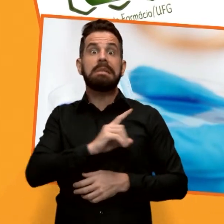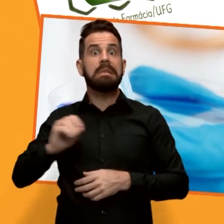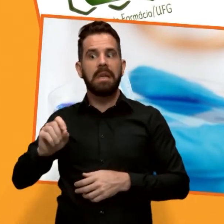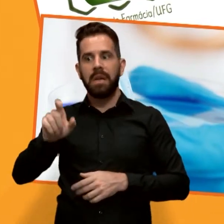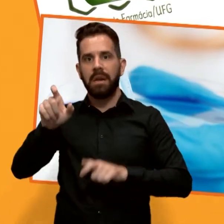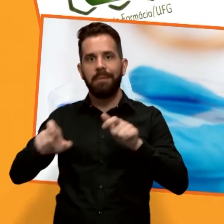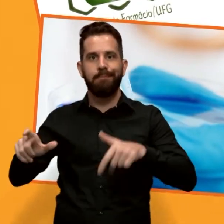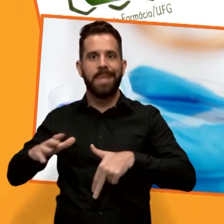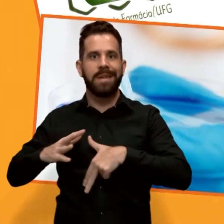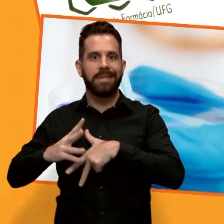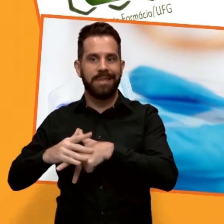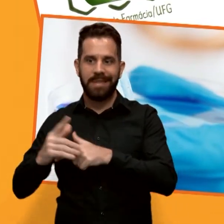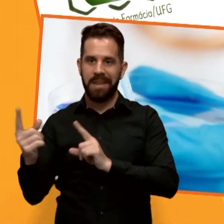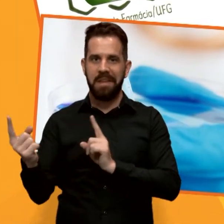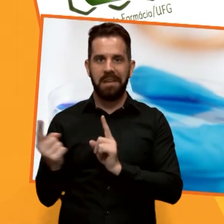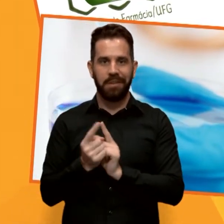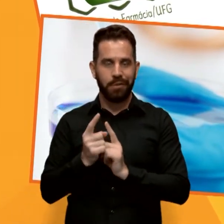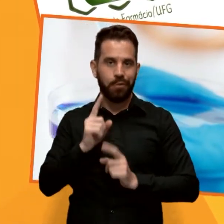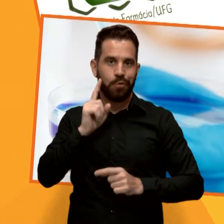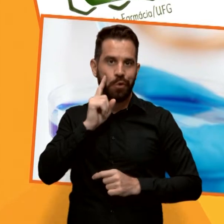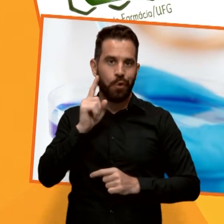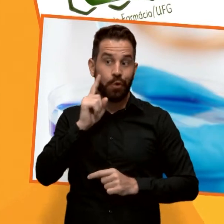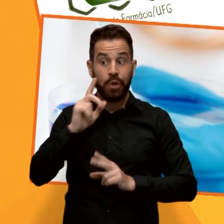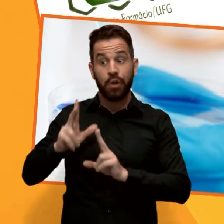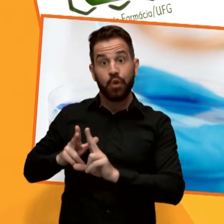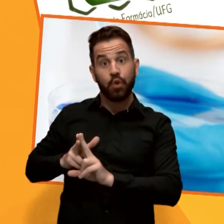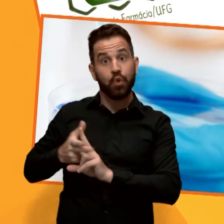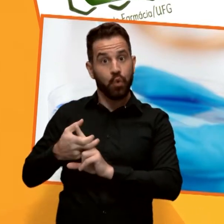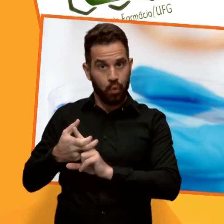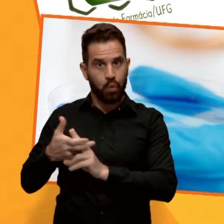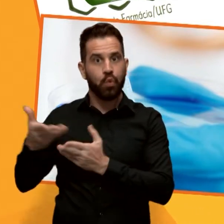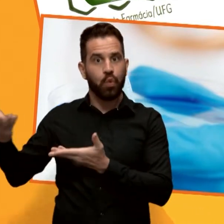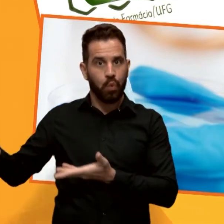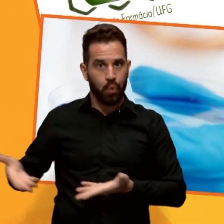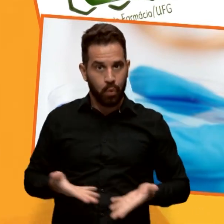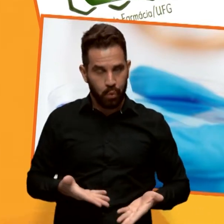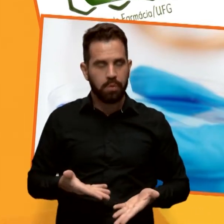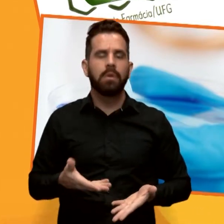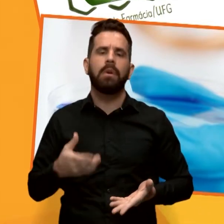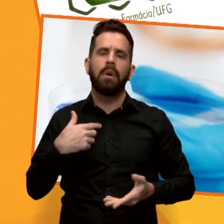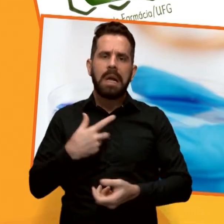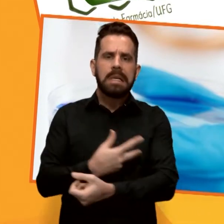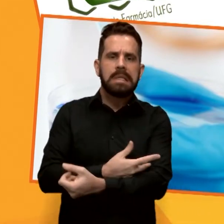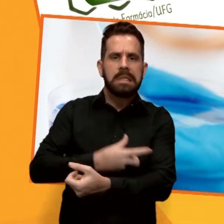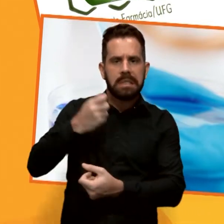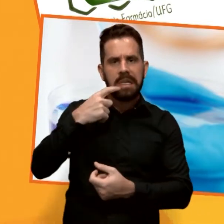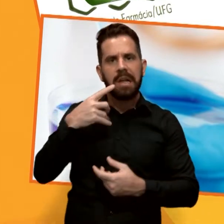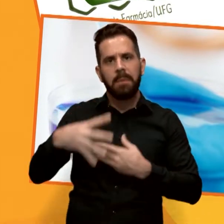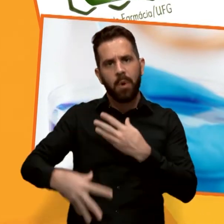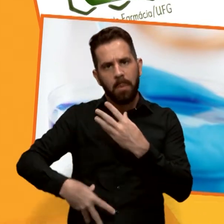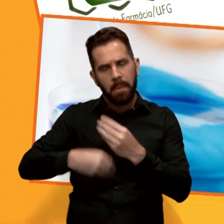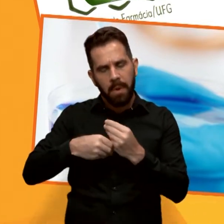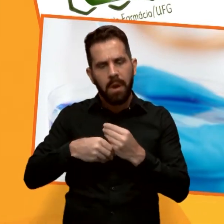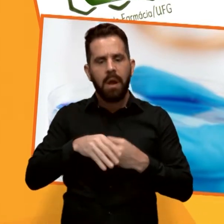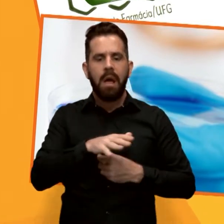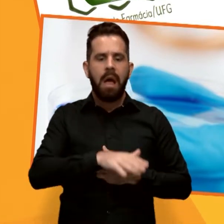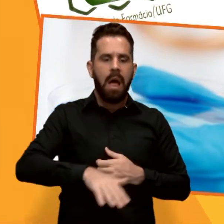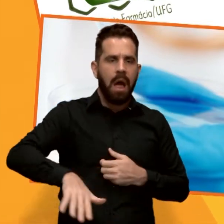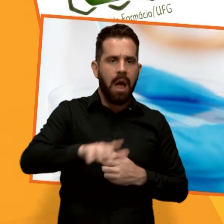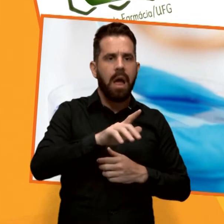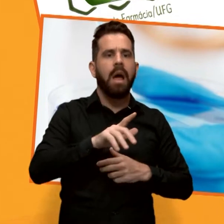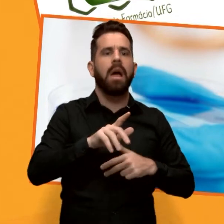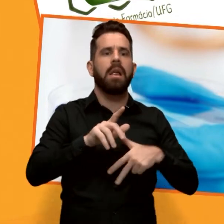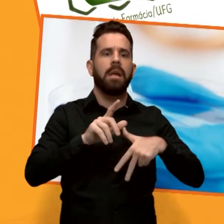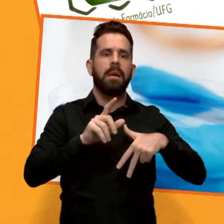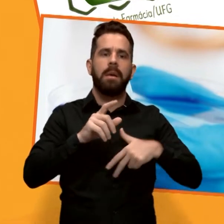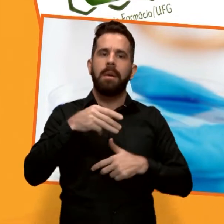por dia, encaminhados pelo Sistema Único de Saúde, realizando exames complementares nas áreas de